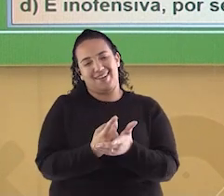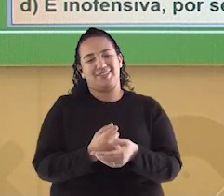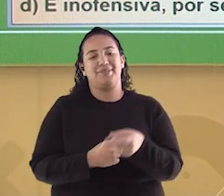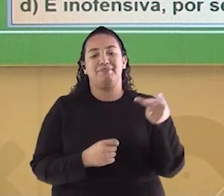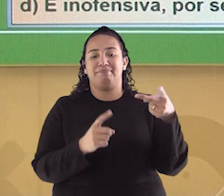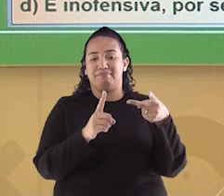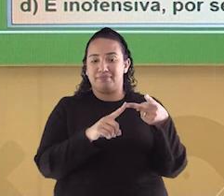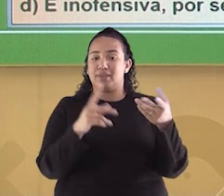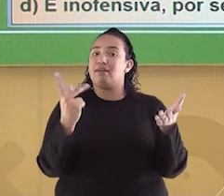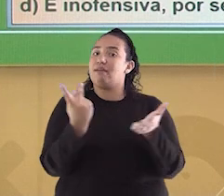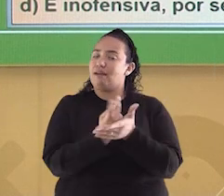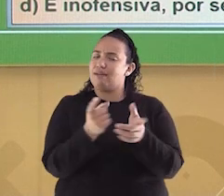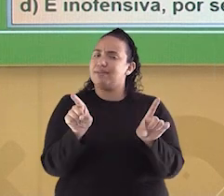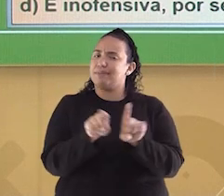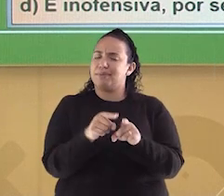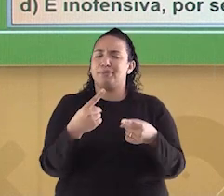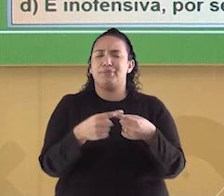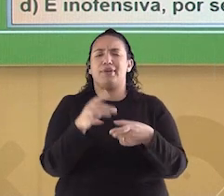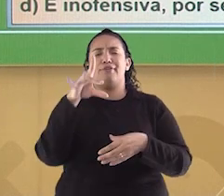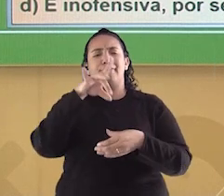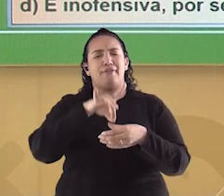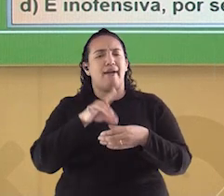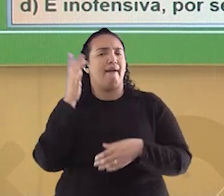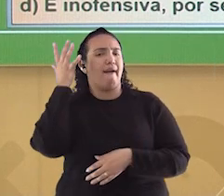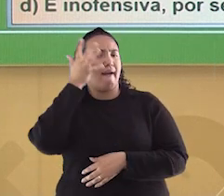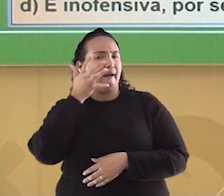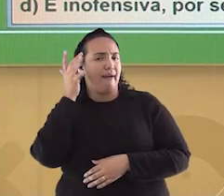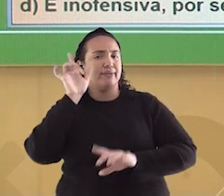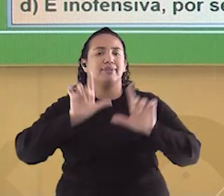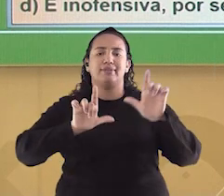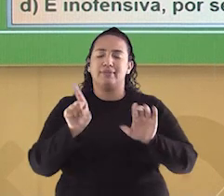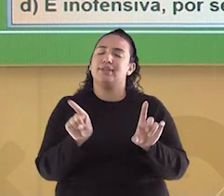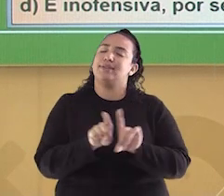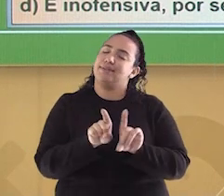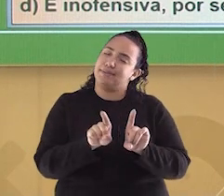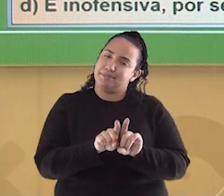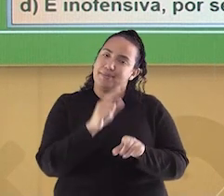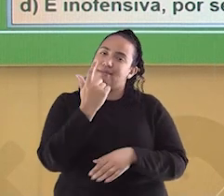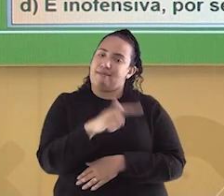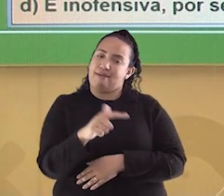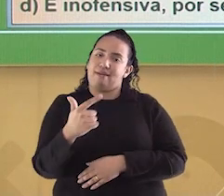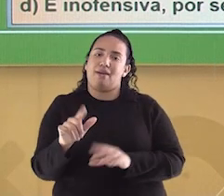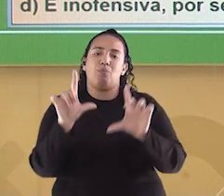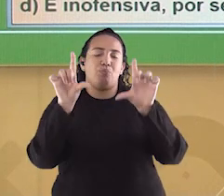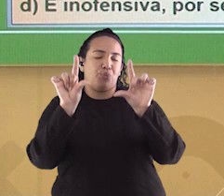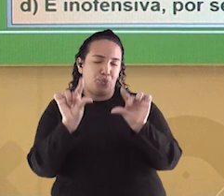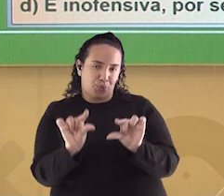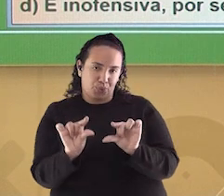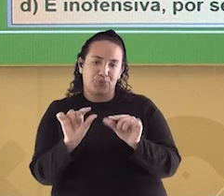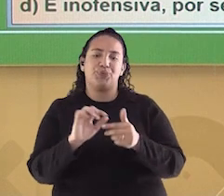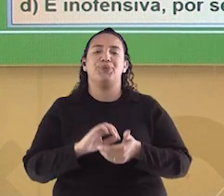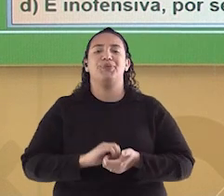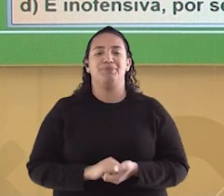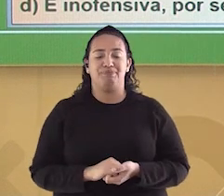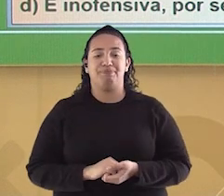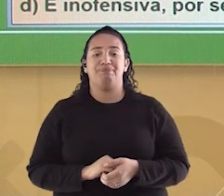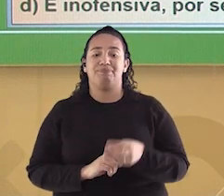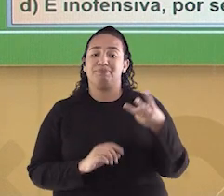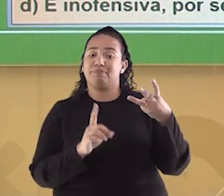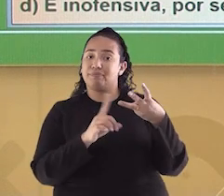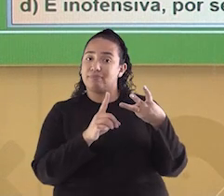A letra B também está errada, afinal, o Wi-Fi, rádio e TV também são de baixa frequência e convivemos com elas o tempo